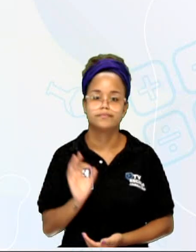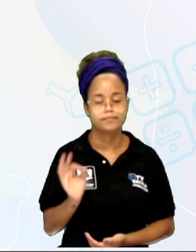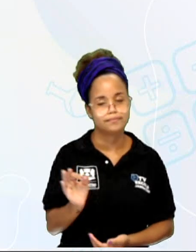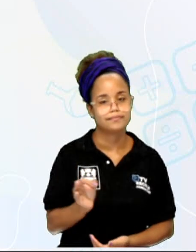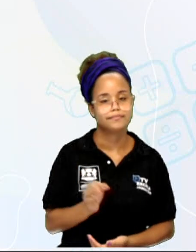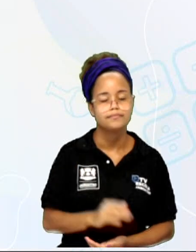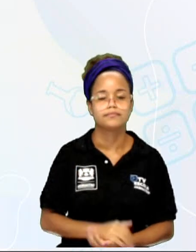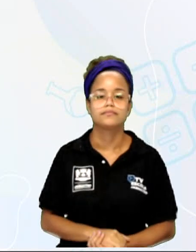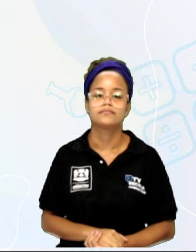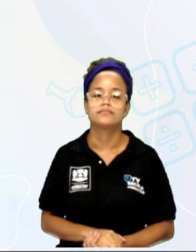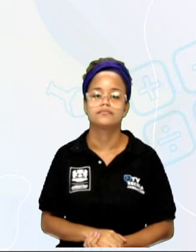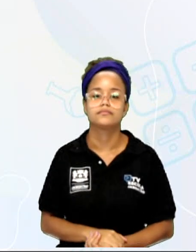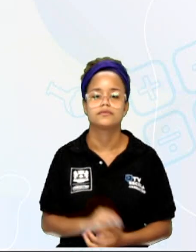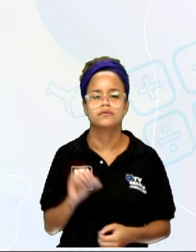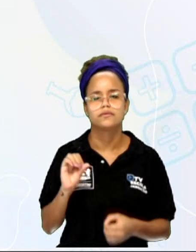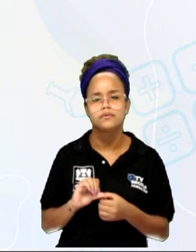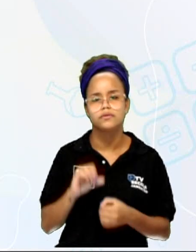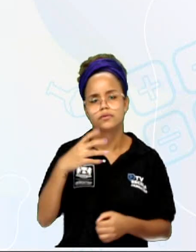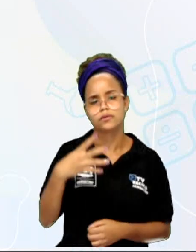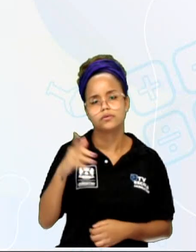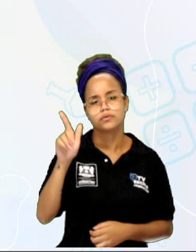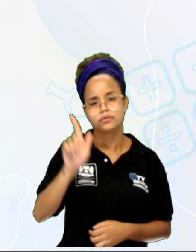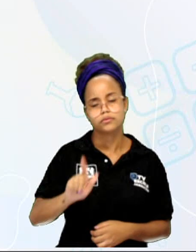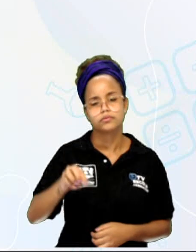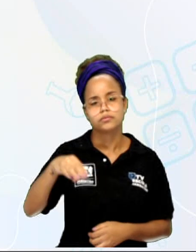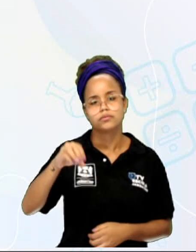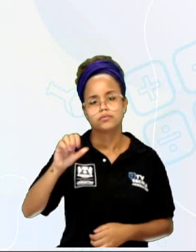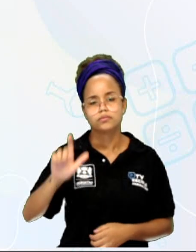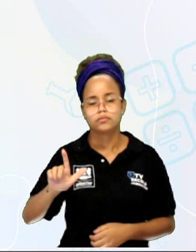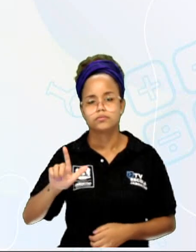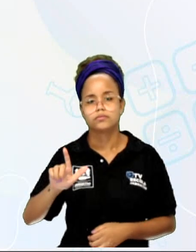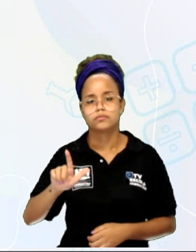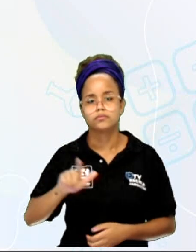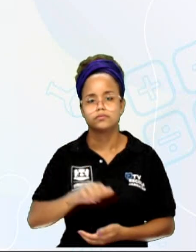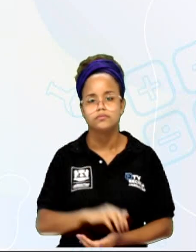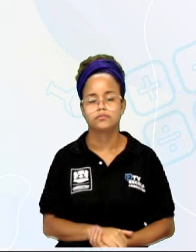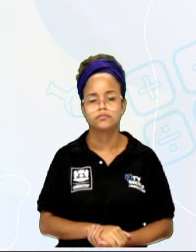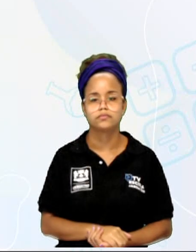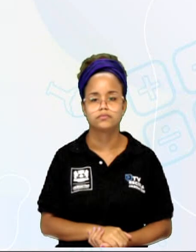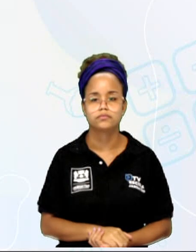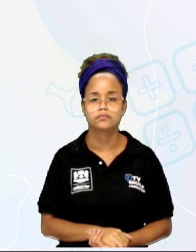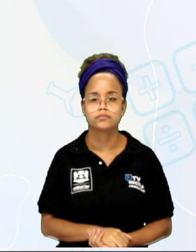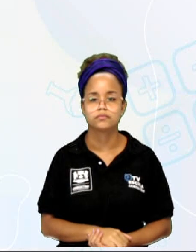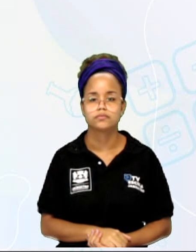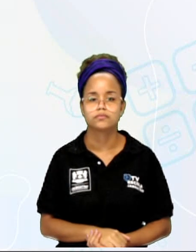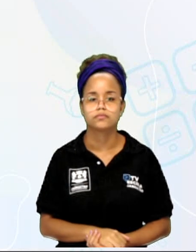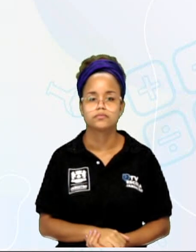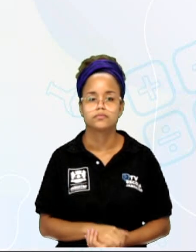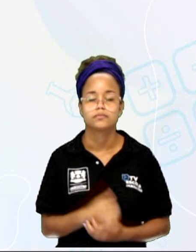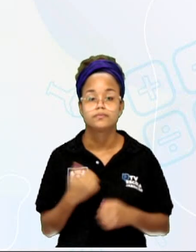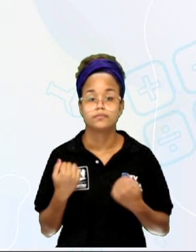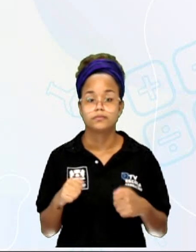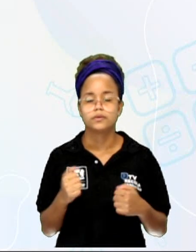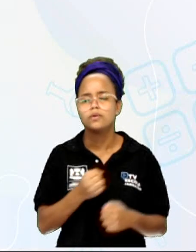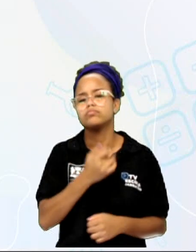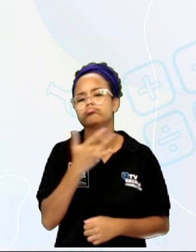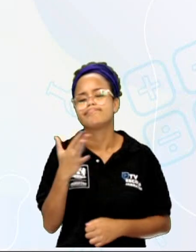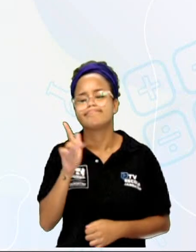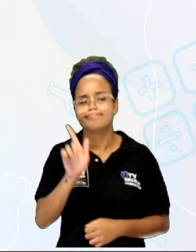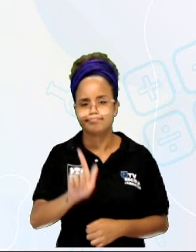fazer 4 mols, né, de iodeto de potássio, você vai precisar de quantos